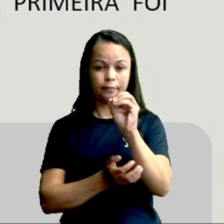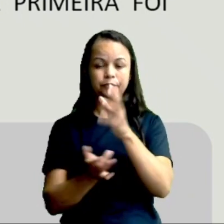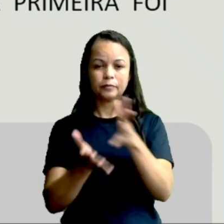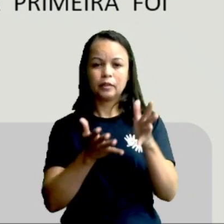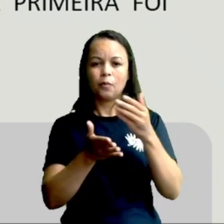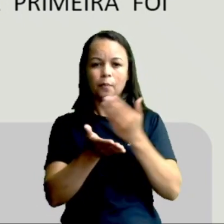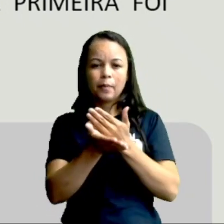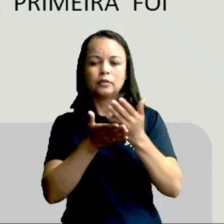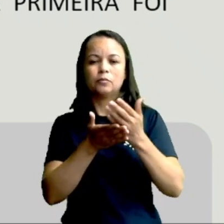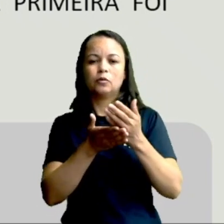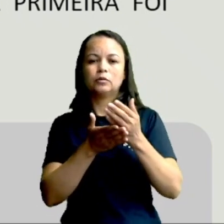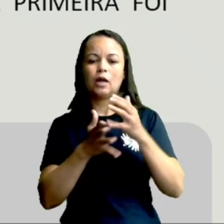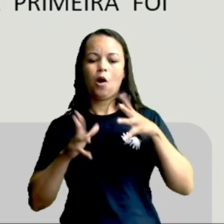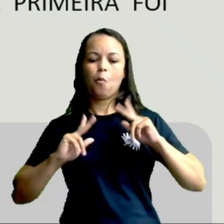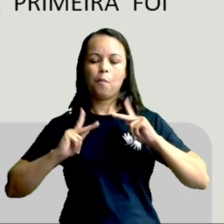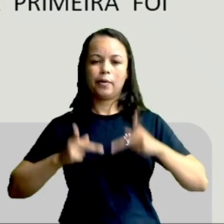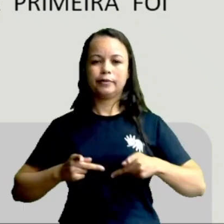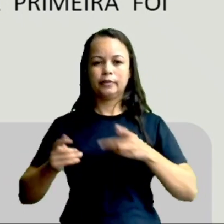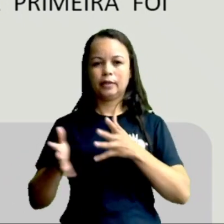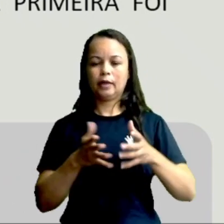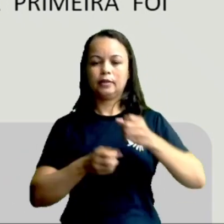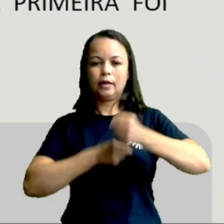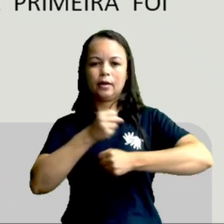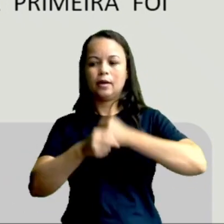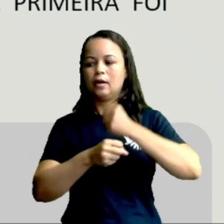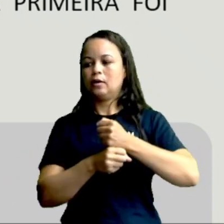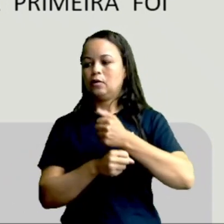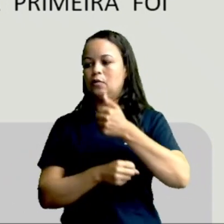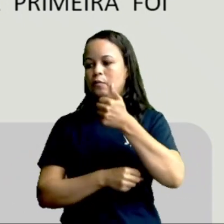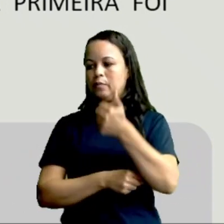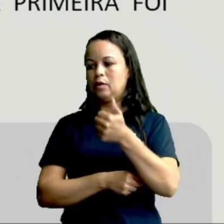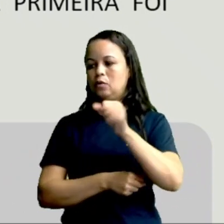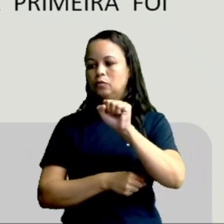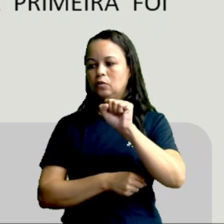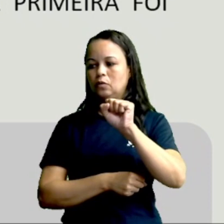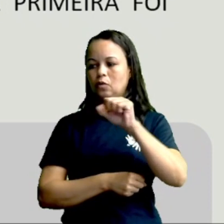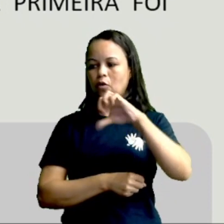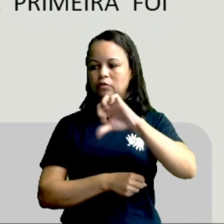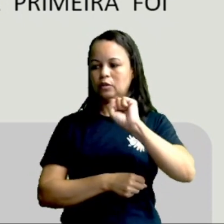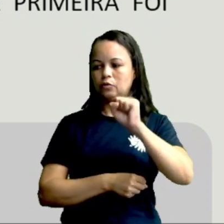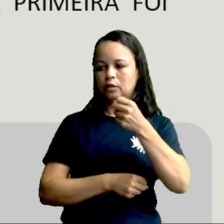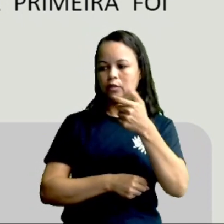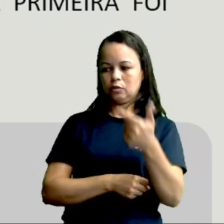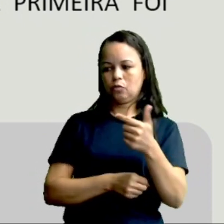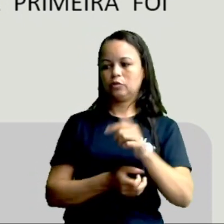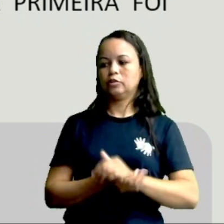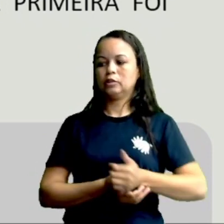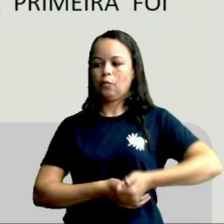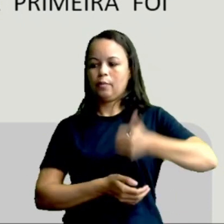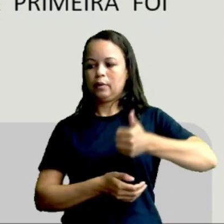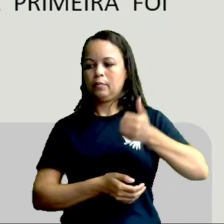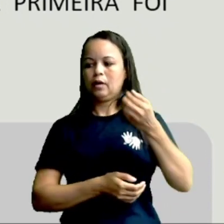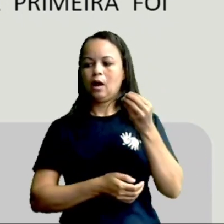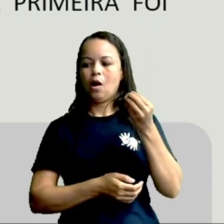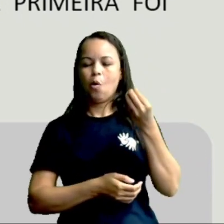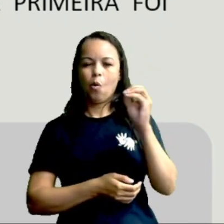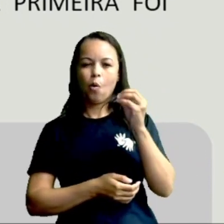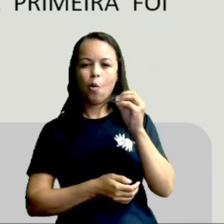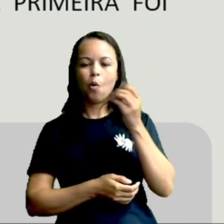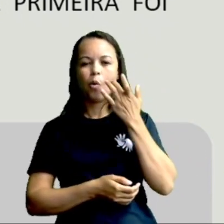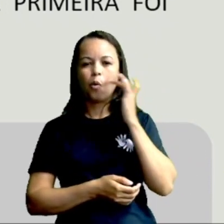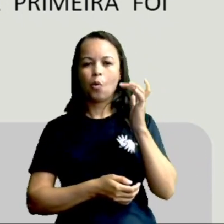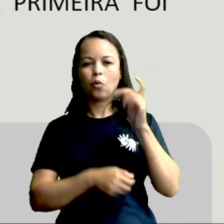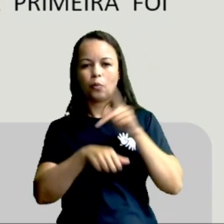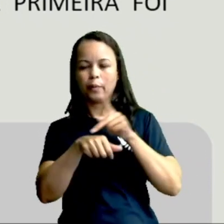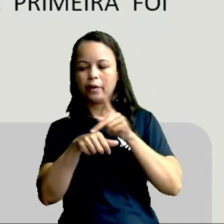em 1982. A primeira foi Ouro Preto, em Minas Gerais. Então são apenas algumas curiosidades que